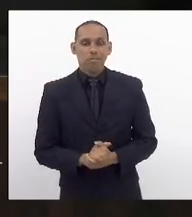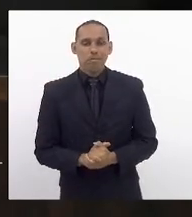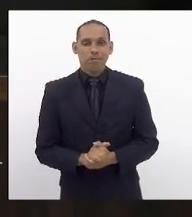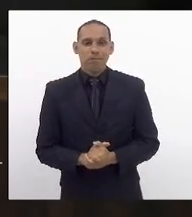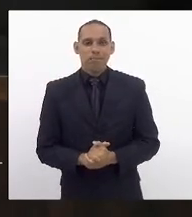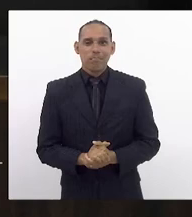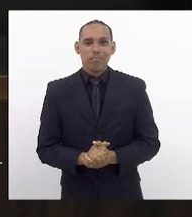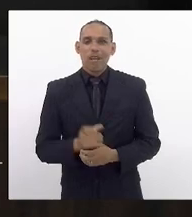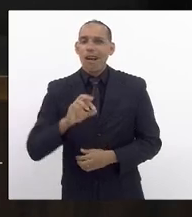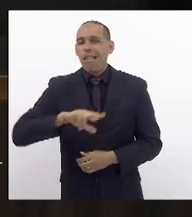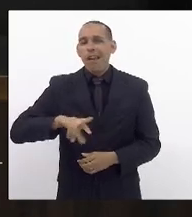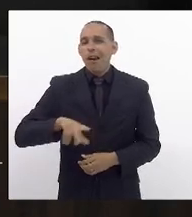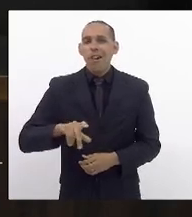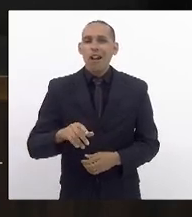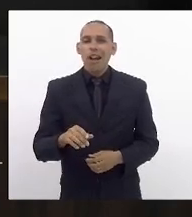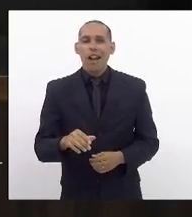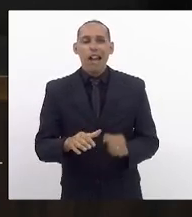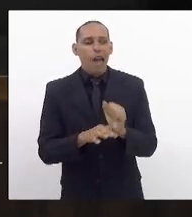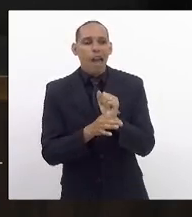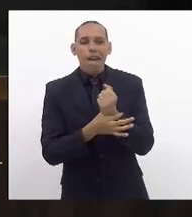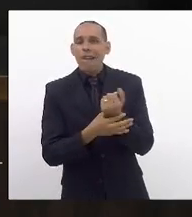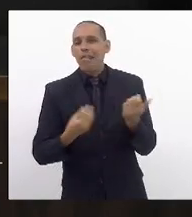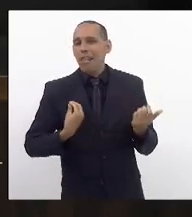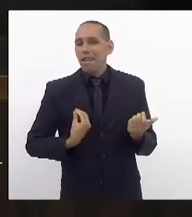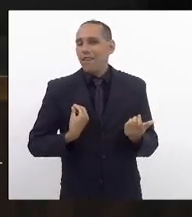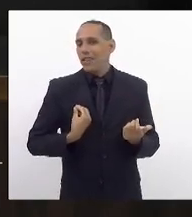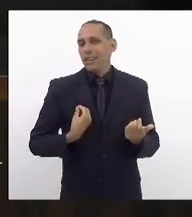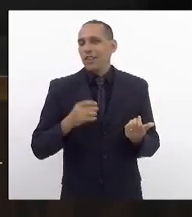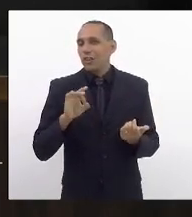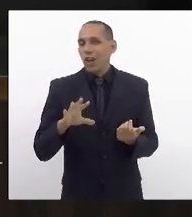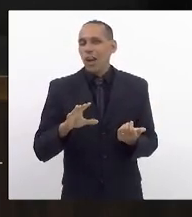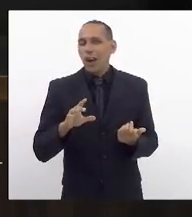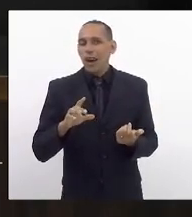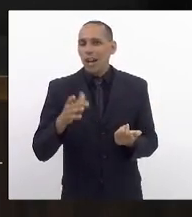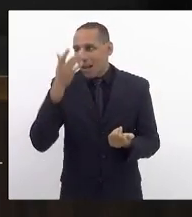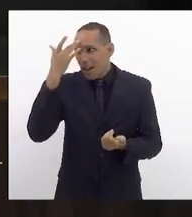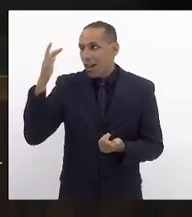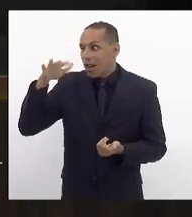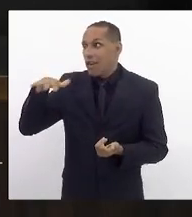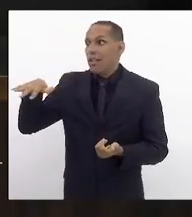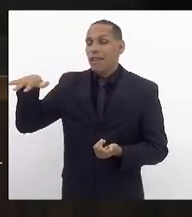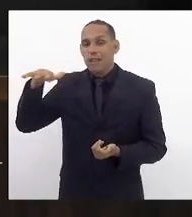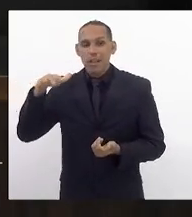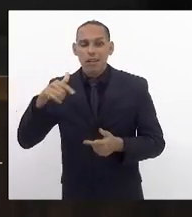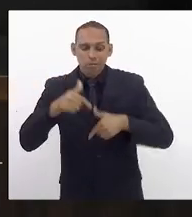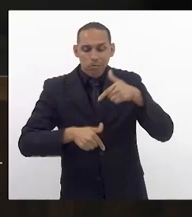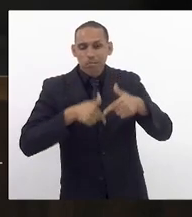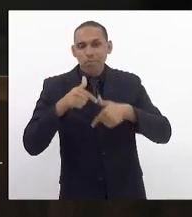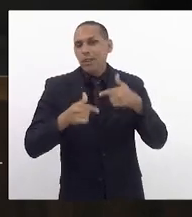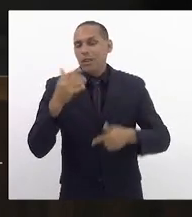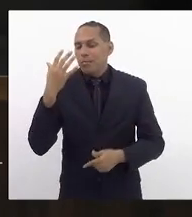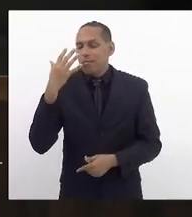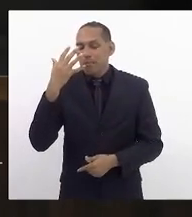Não são guardas, vidas, não são seguranças, são pessoas que fazem um trabalho belíssimo